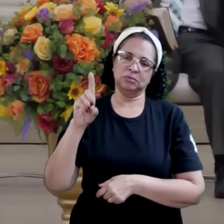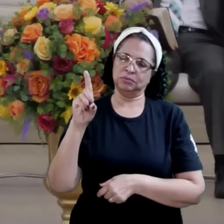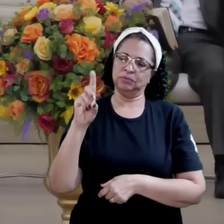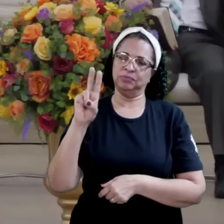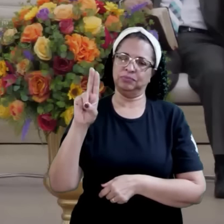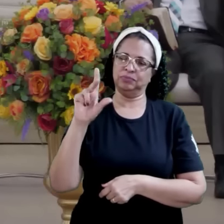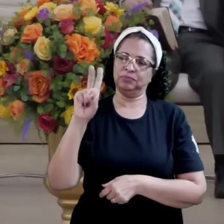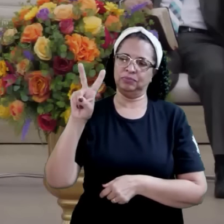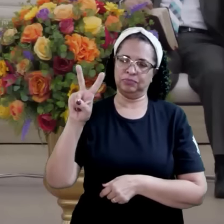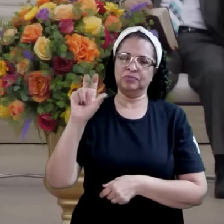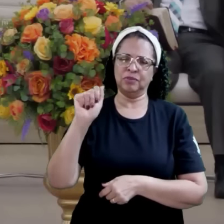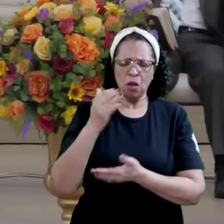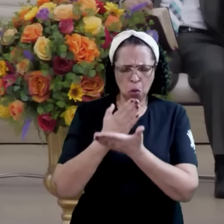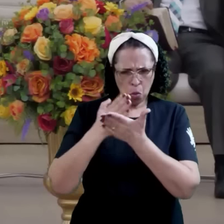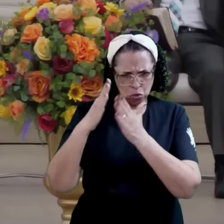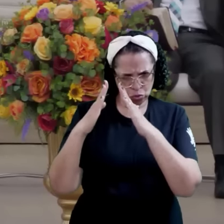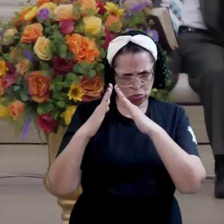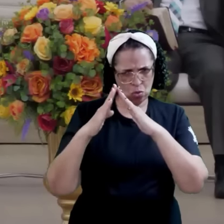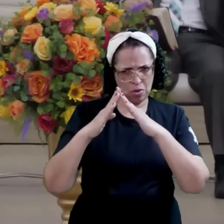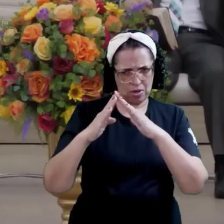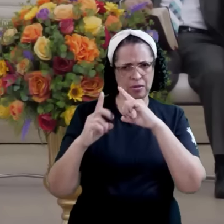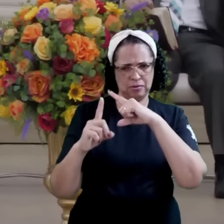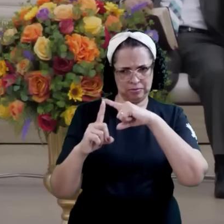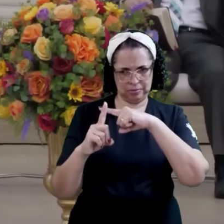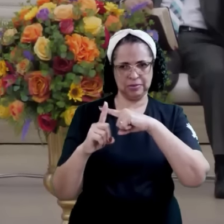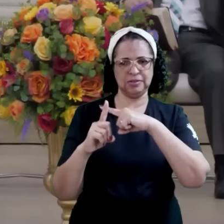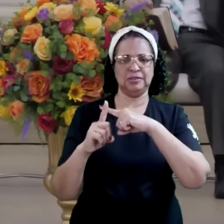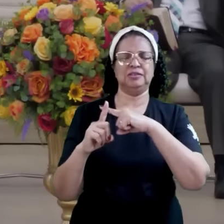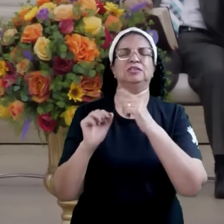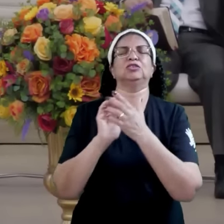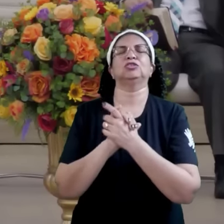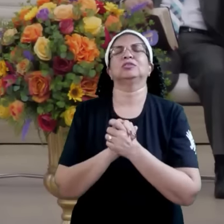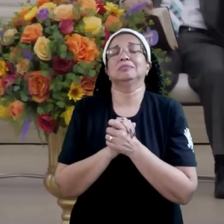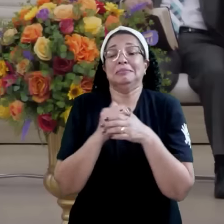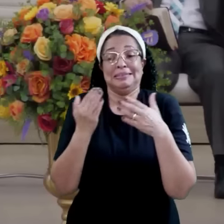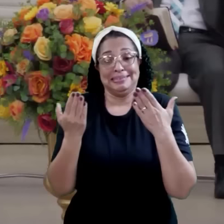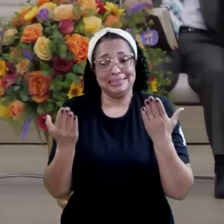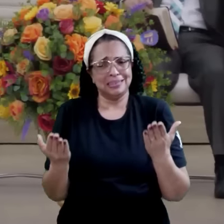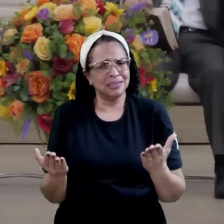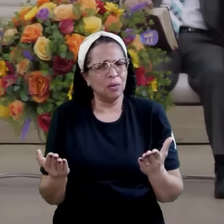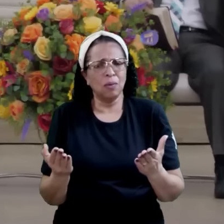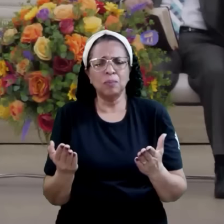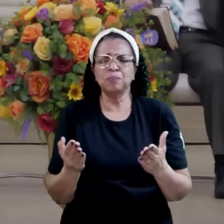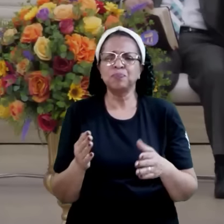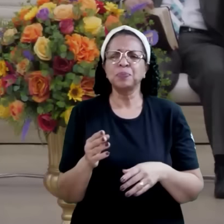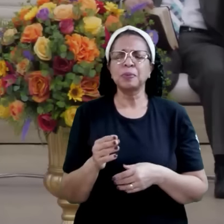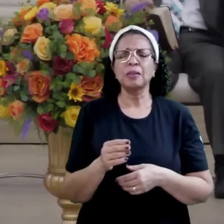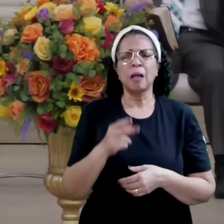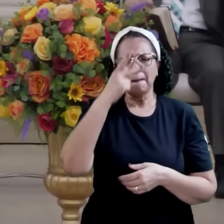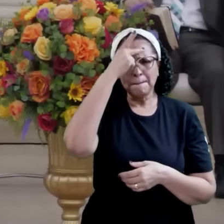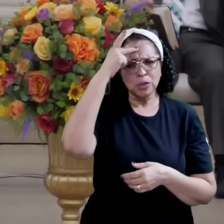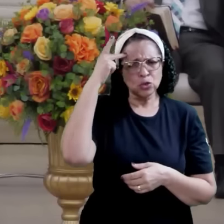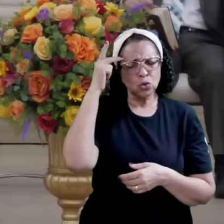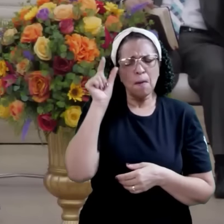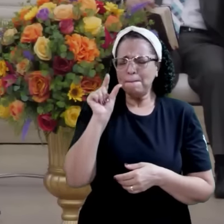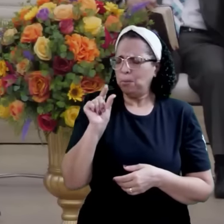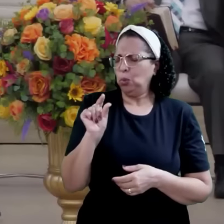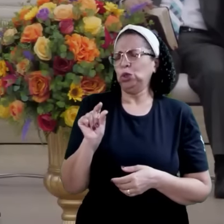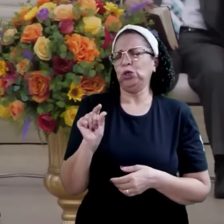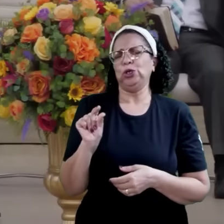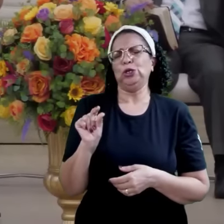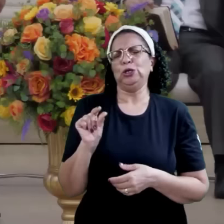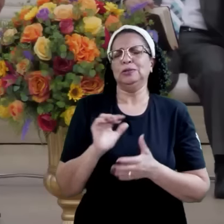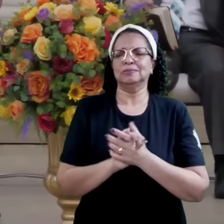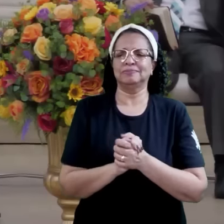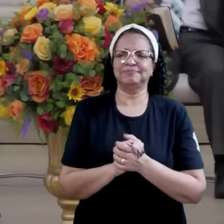com visitante contando o fruto do ventre da grávida não a gente contava todo mundo para mostrar que tinha gente Quantas pessoas deram